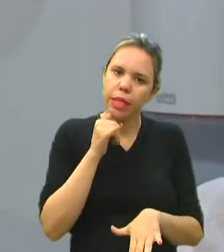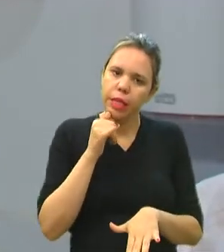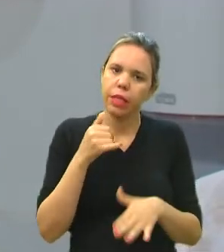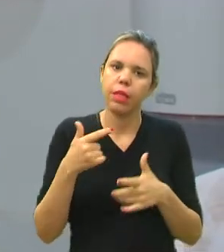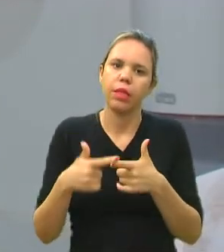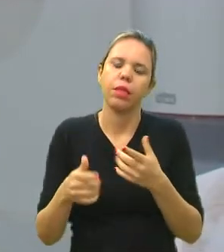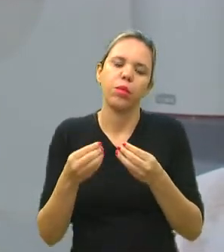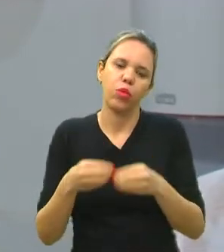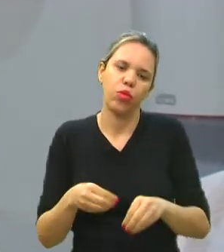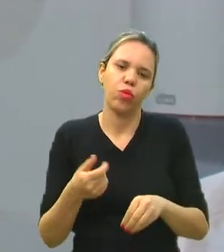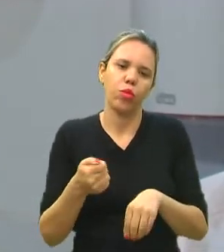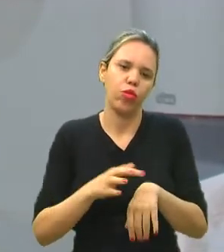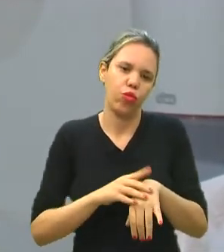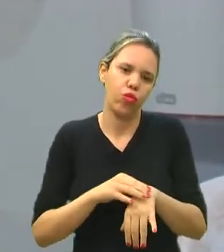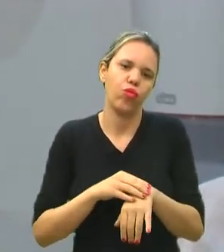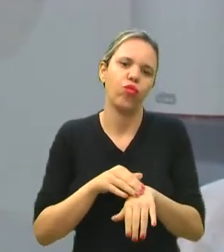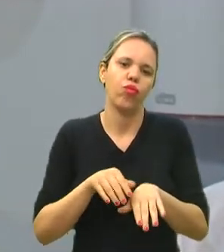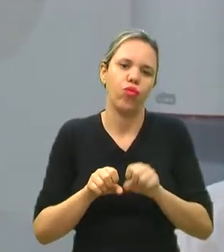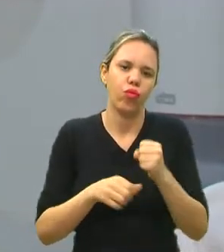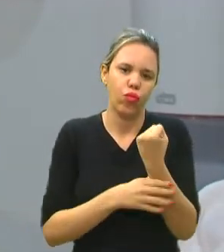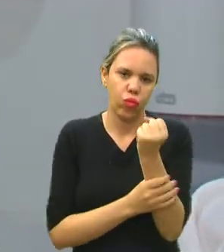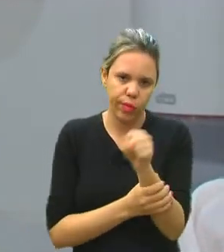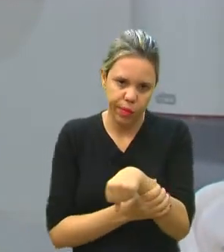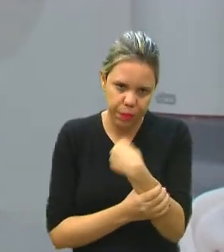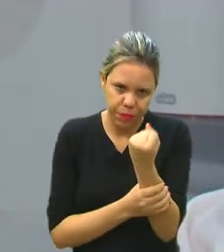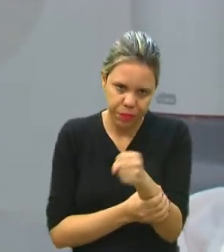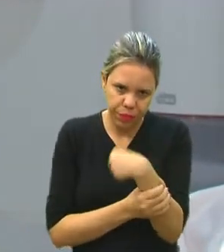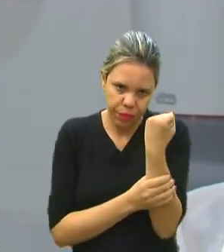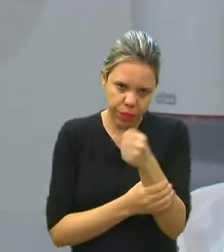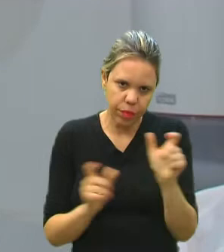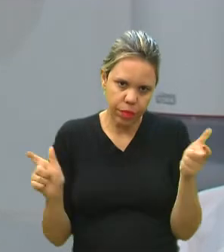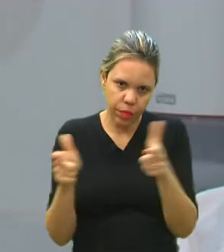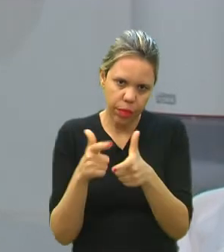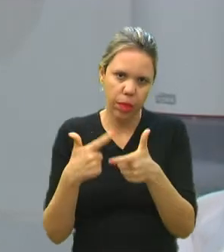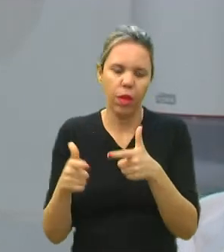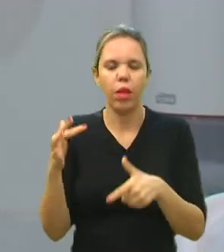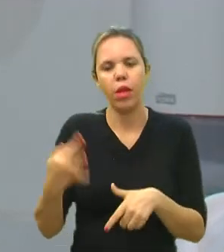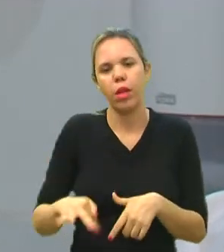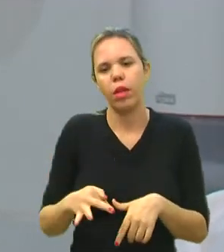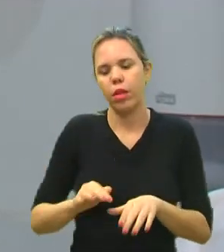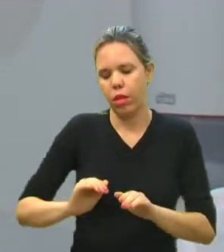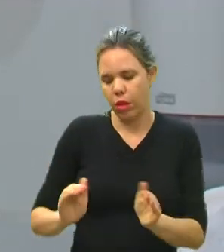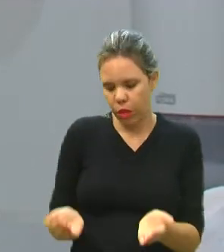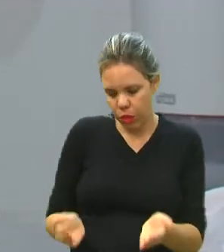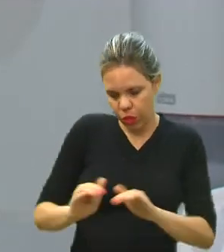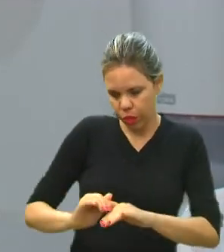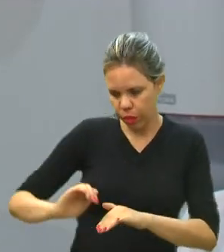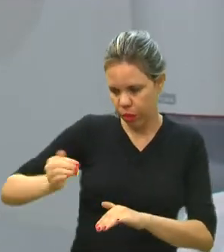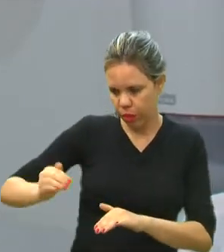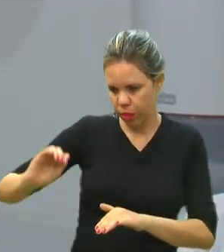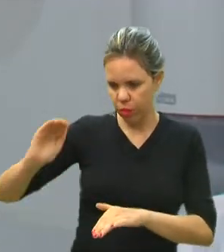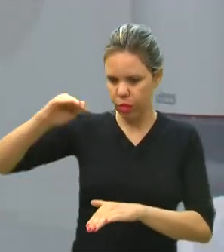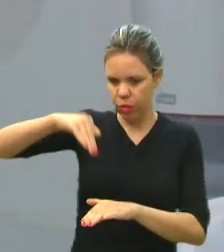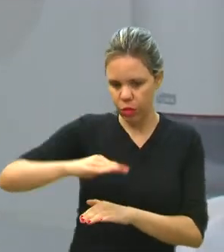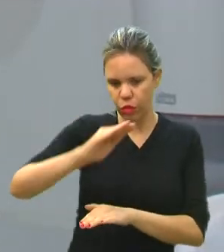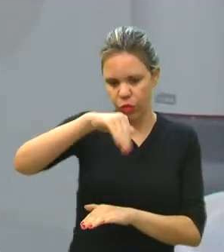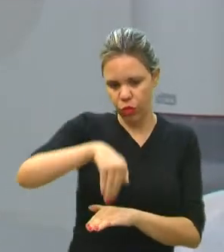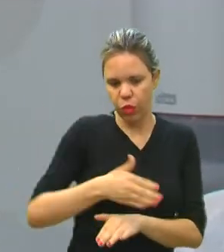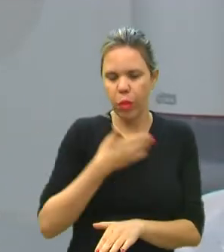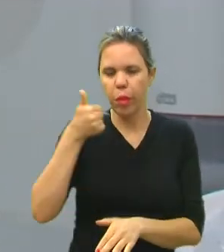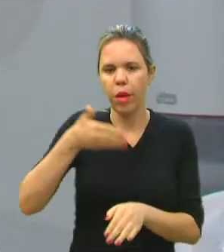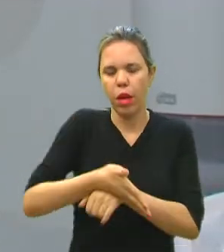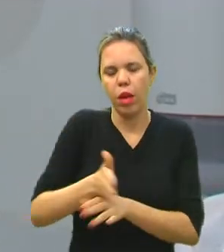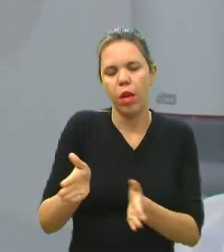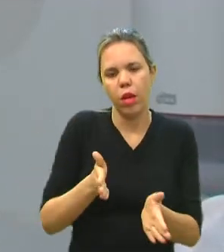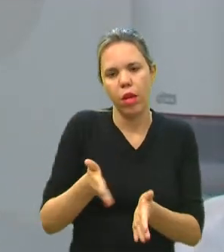isso é um atrito, é uma injúria para essa articulação. Então a gente também tem que minimizar isso. Então você coloca banquinhos, rampas para esse